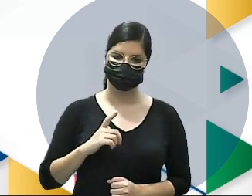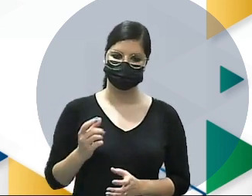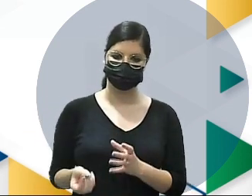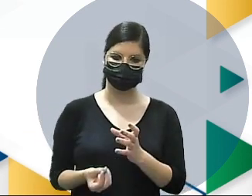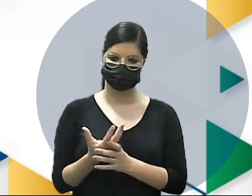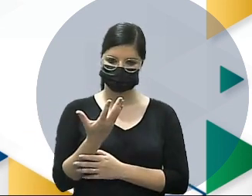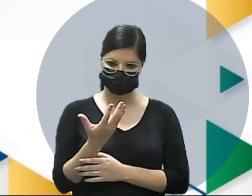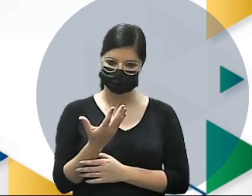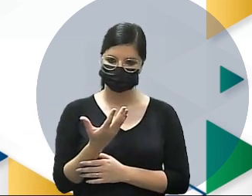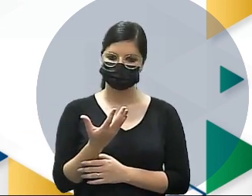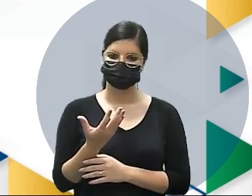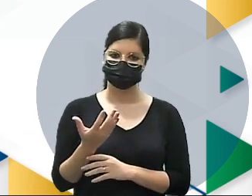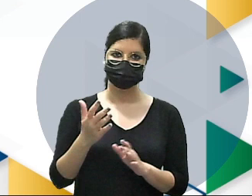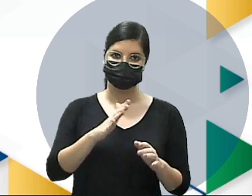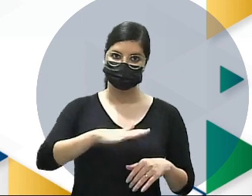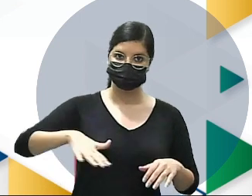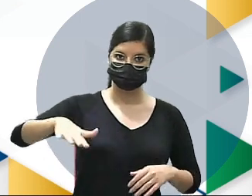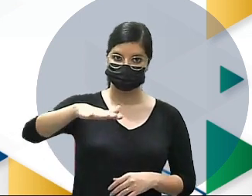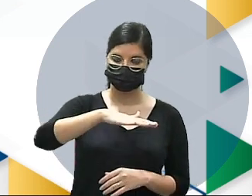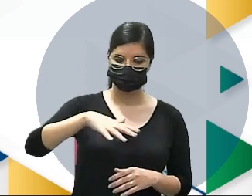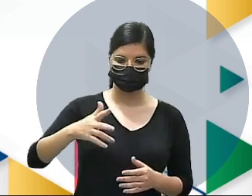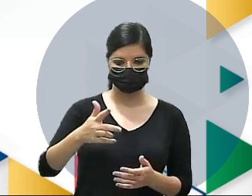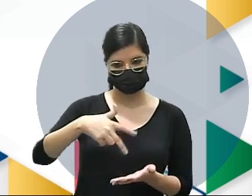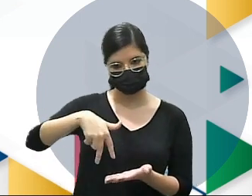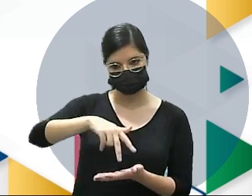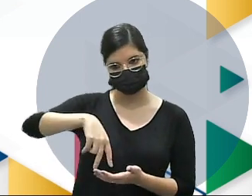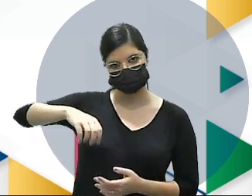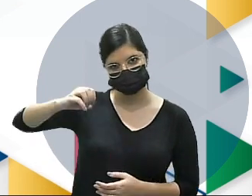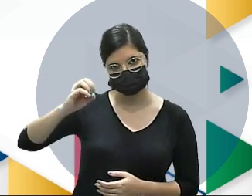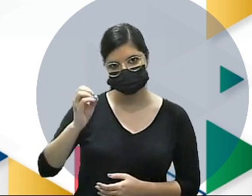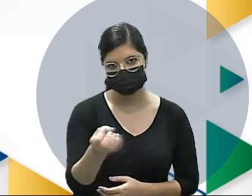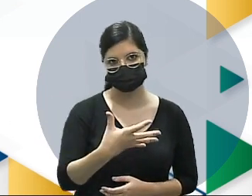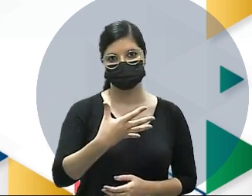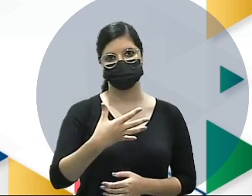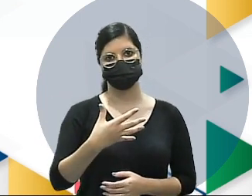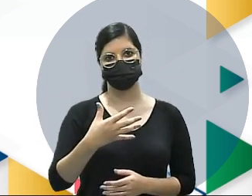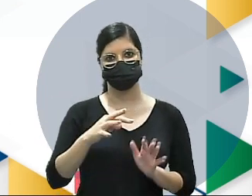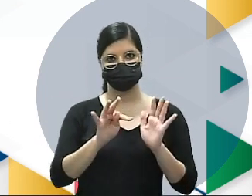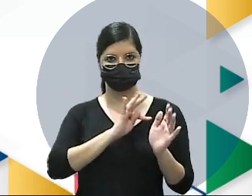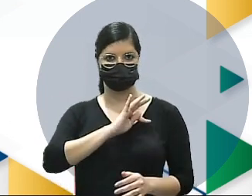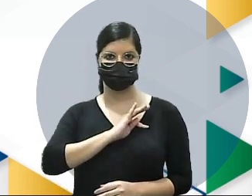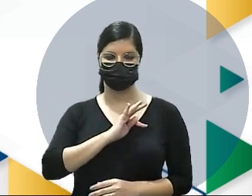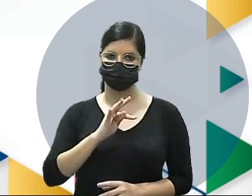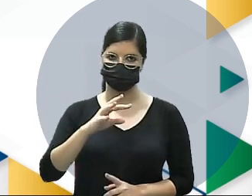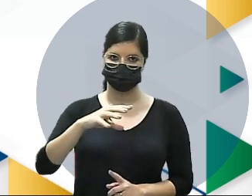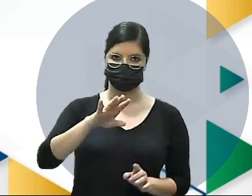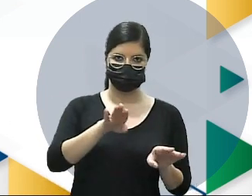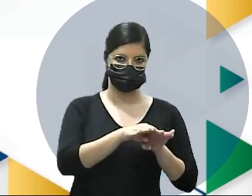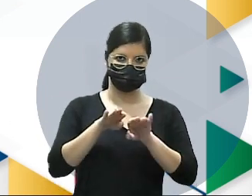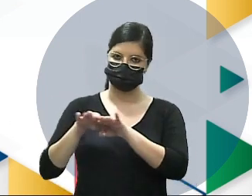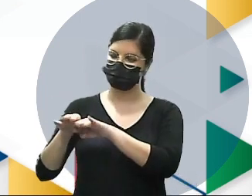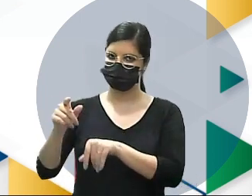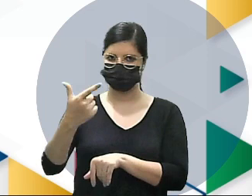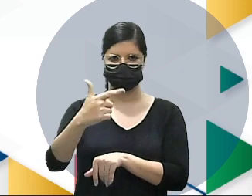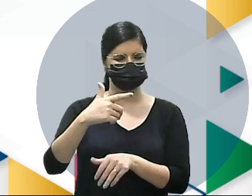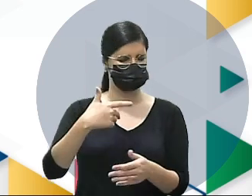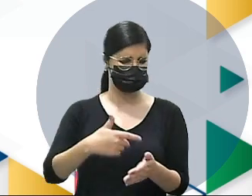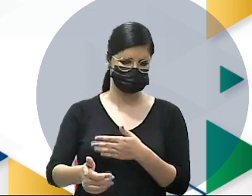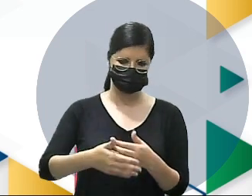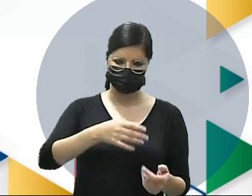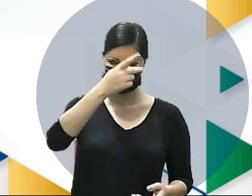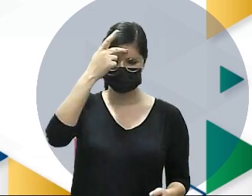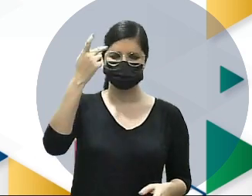ela nasce no segmento de dança moderna e não fosse uma técnica estabelecida como eu já falei para vocês é todos os tipos de pessoas podem